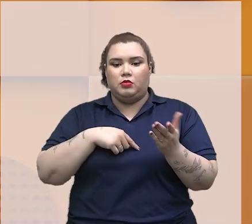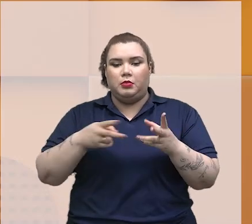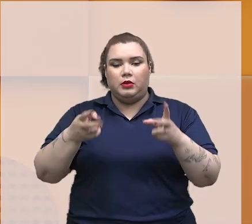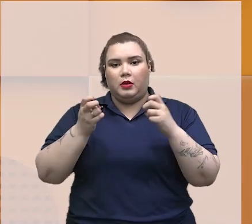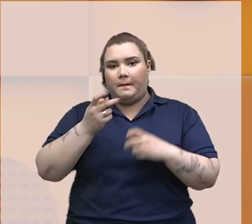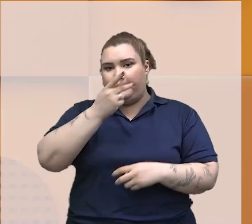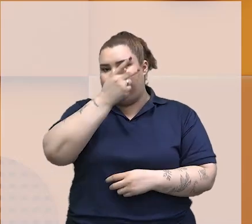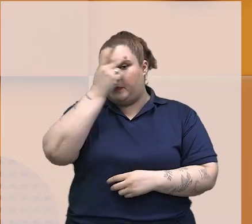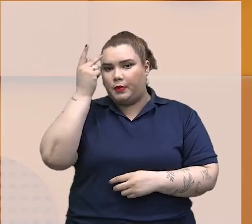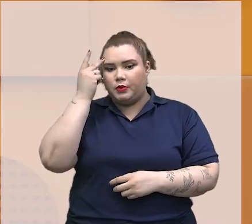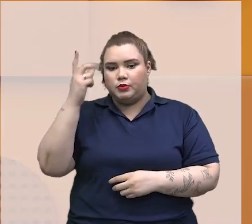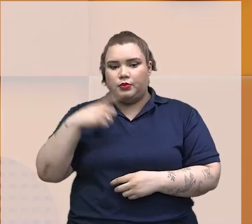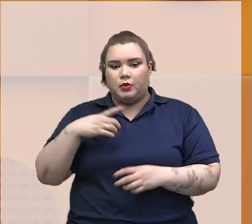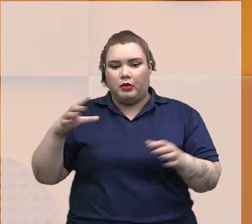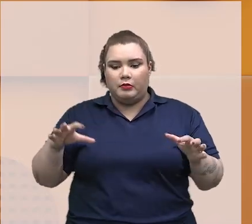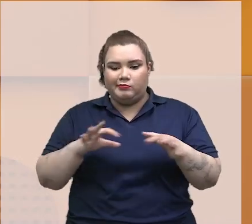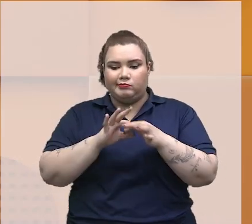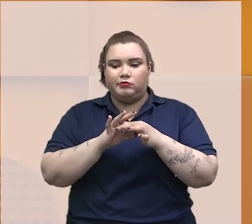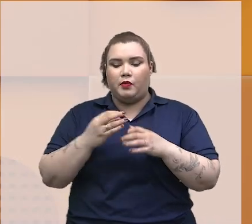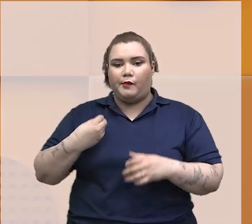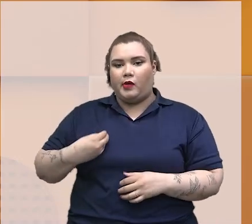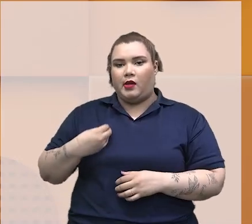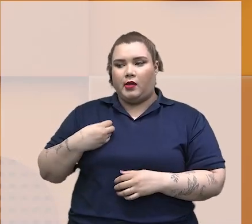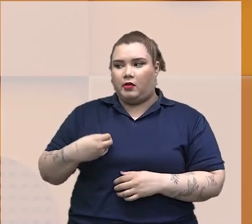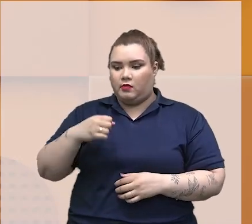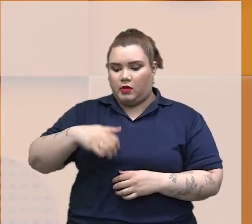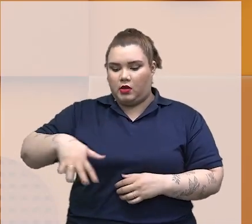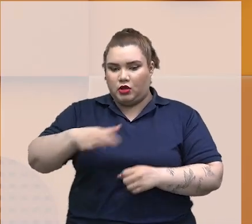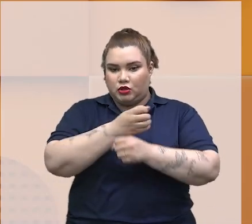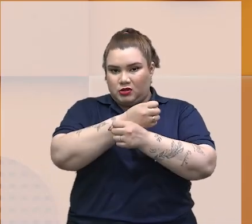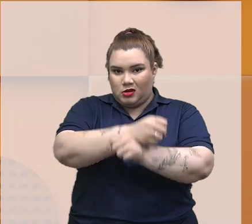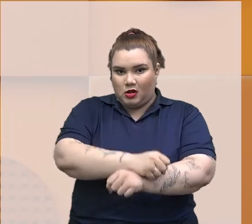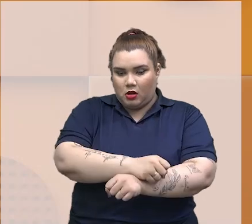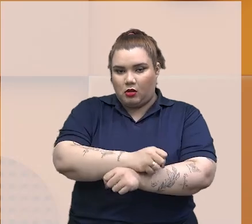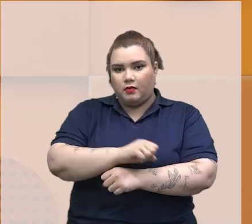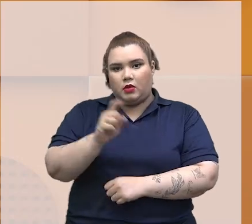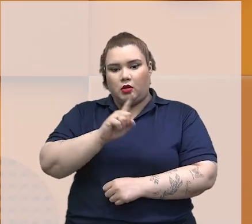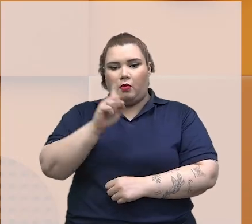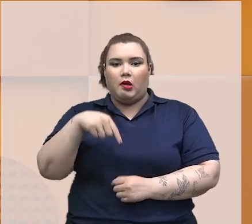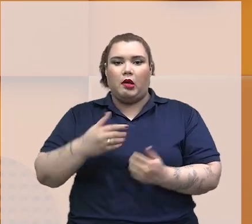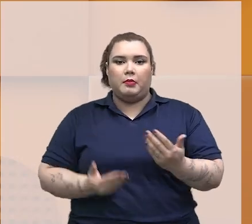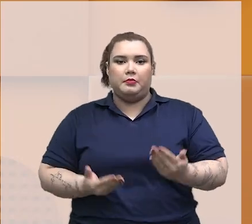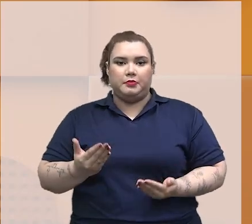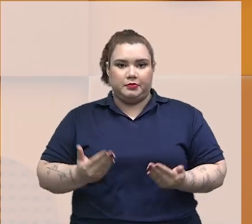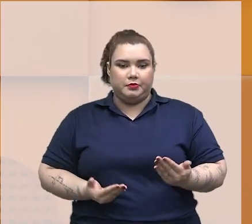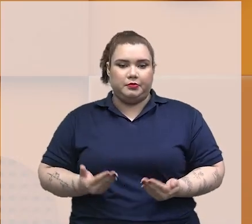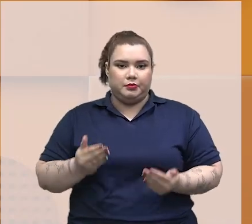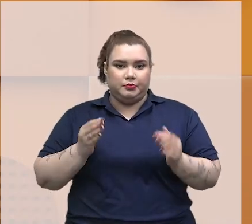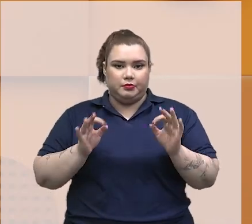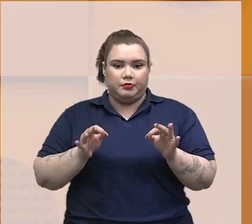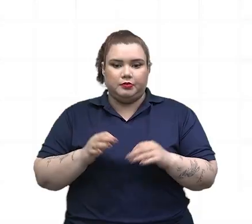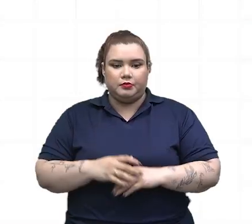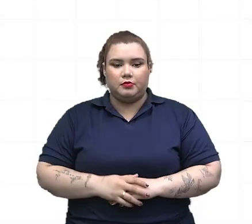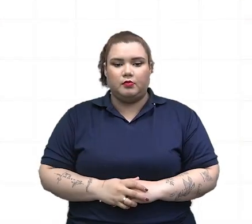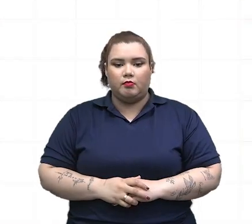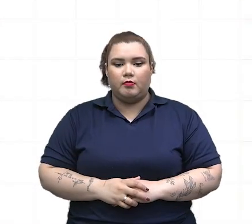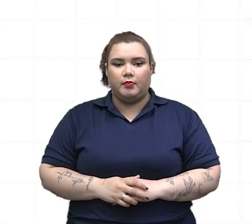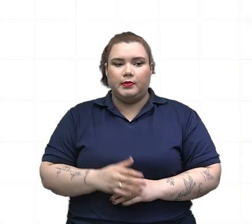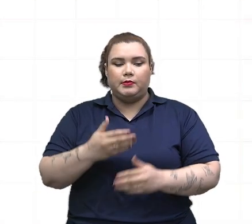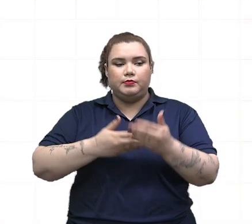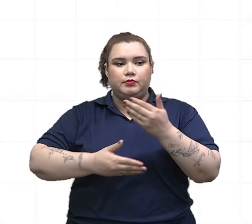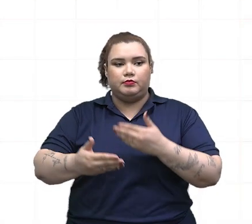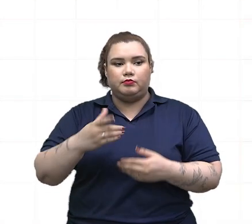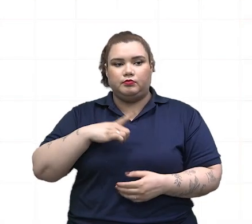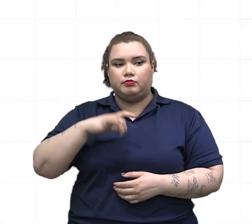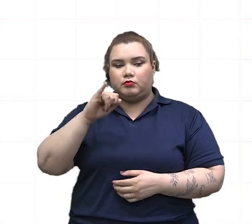pessoa presa à terra, não como escravo, mas como servo. Tá certo? Então, acompanhem comigo. Olha aí, temos,